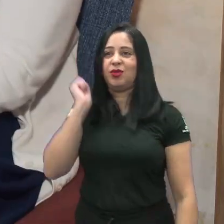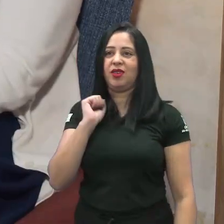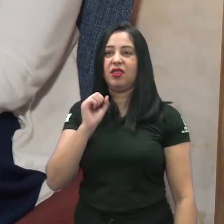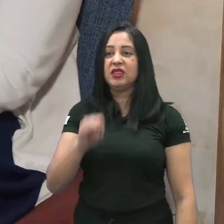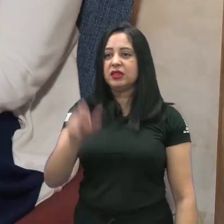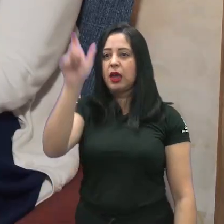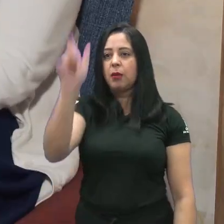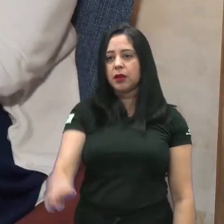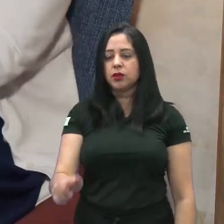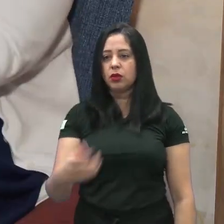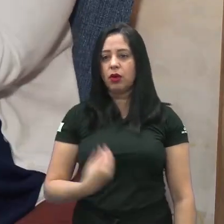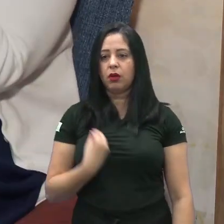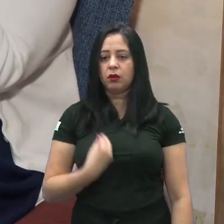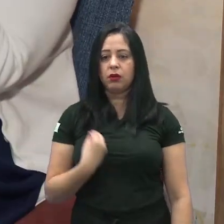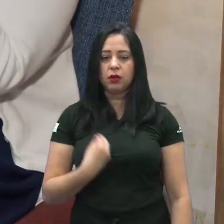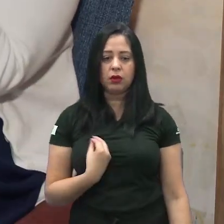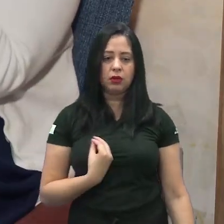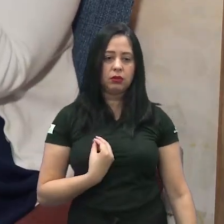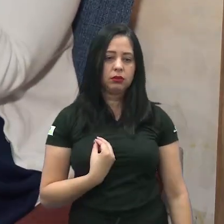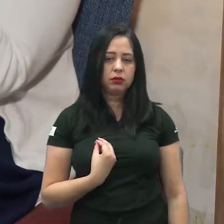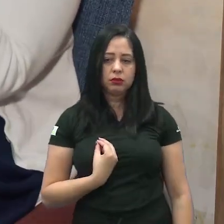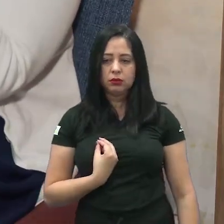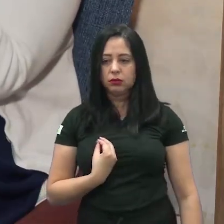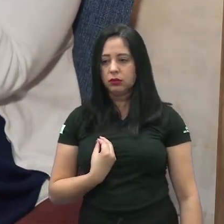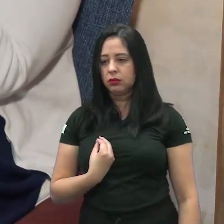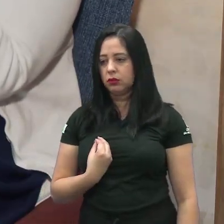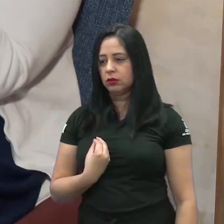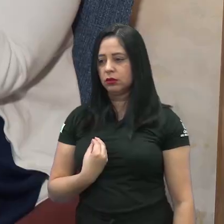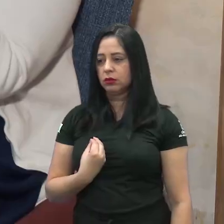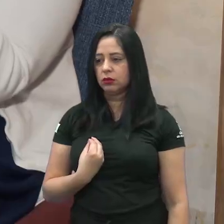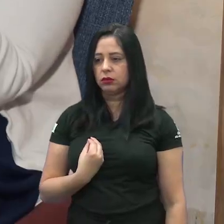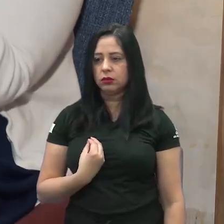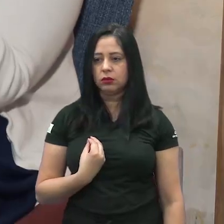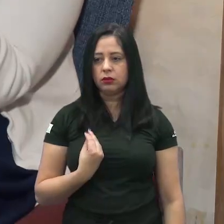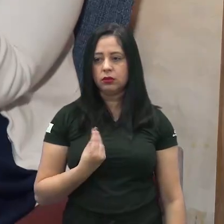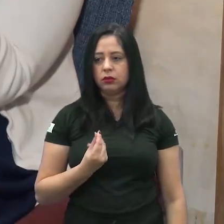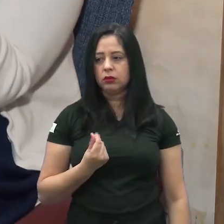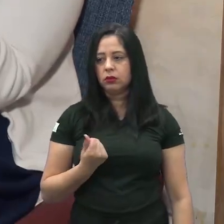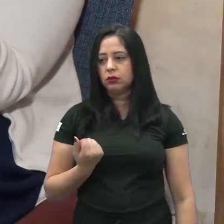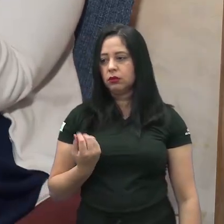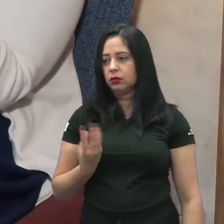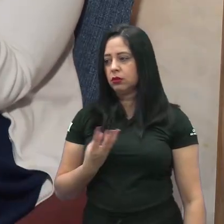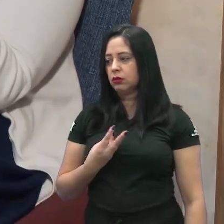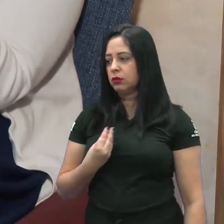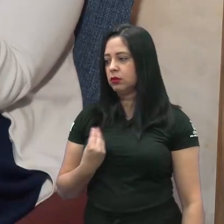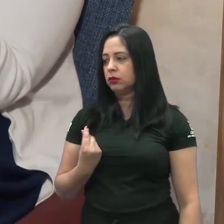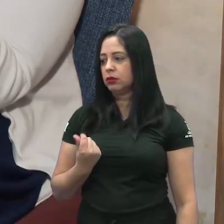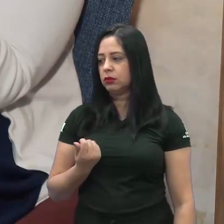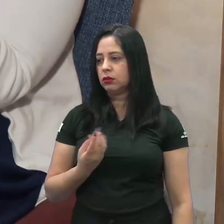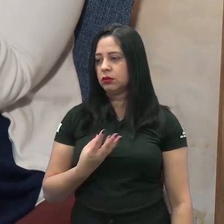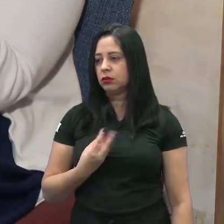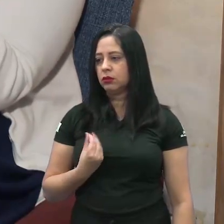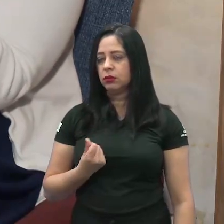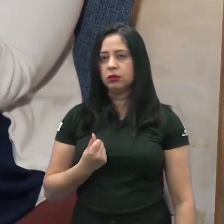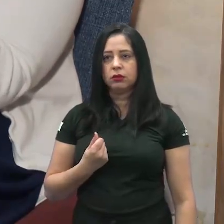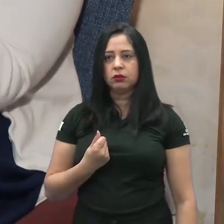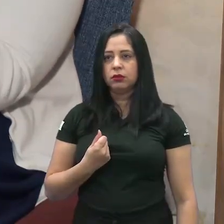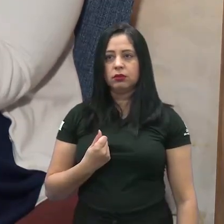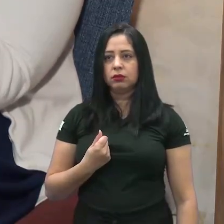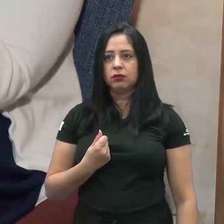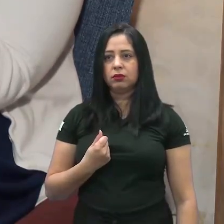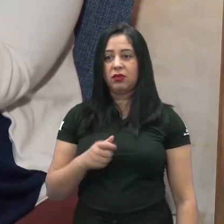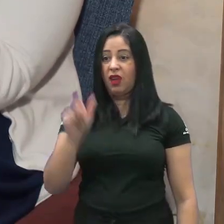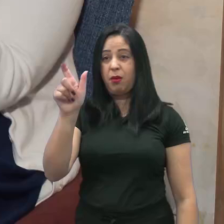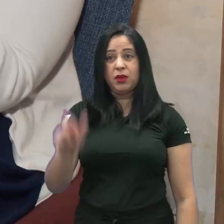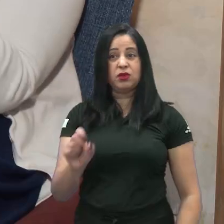zumbi. Ela só não matou o corpo físico, mas ela matou a sua essência. Na verdade, ninguém